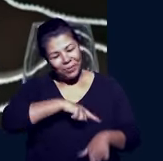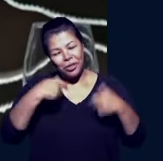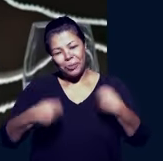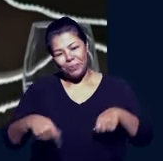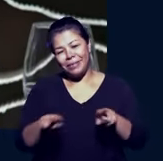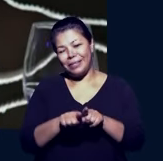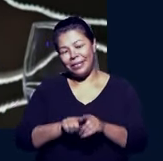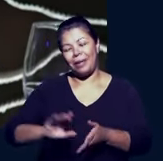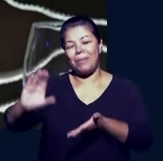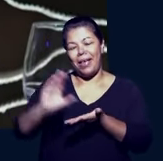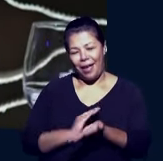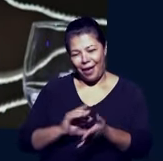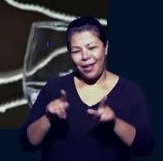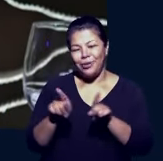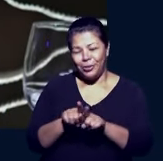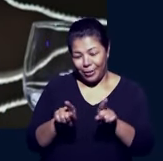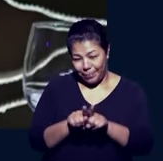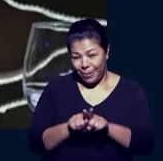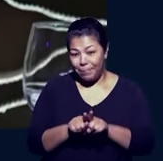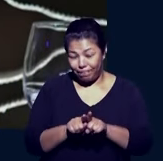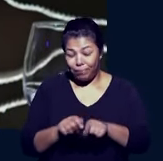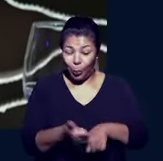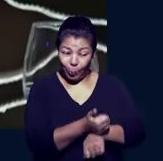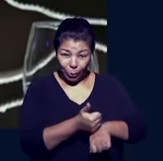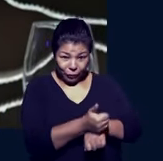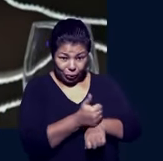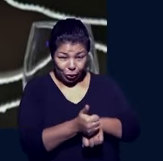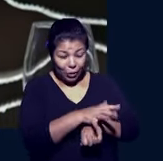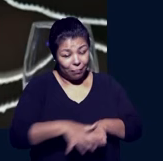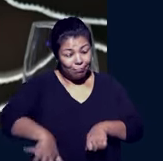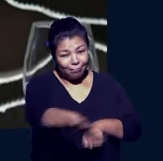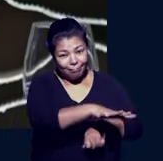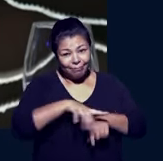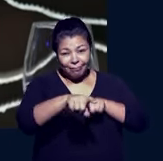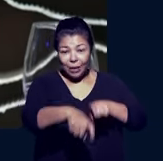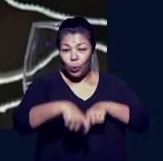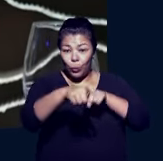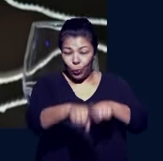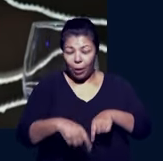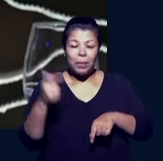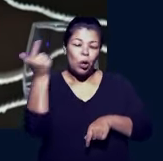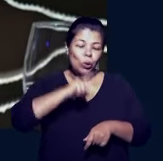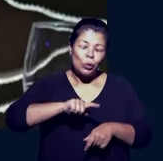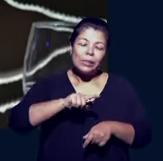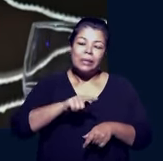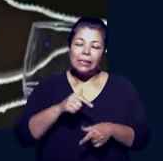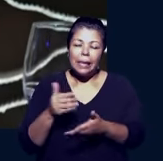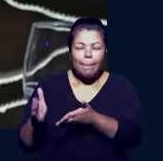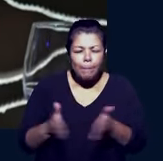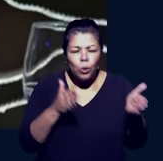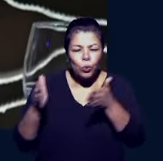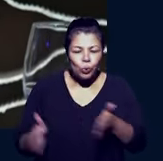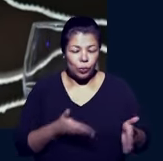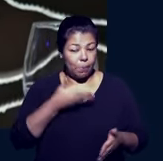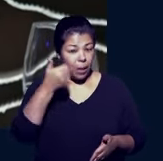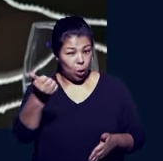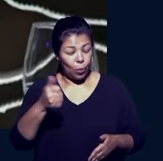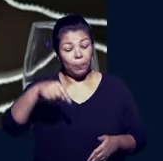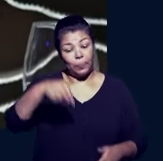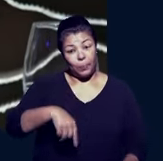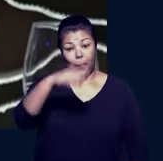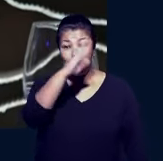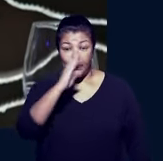crédito pro produtor rural para ele produzir cada vez melhor né Eh o Brasil é um dos poucos países do